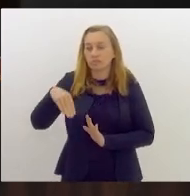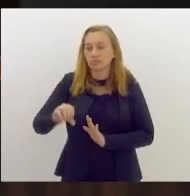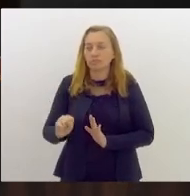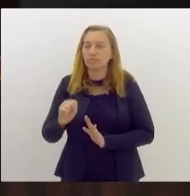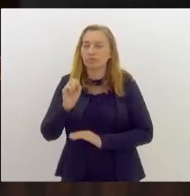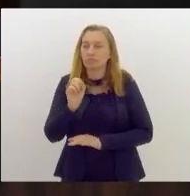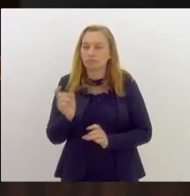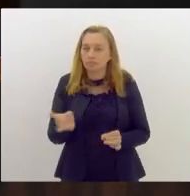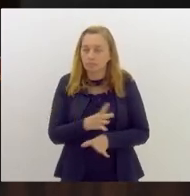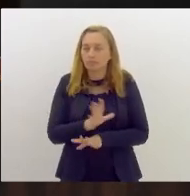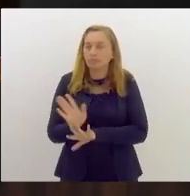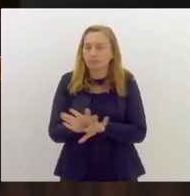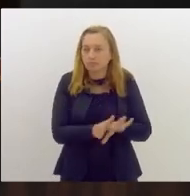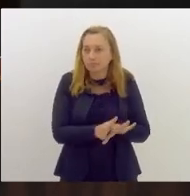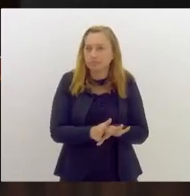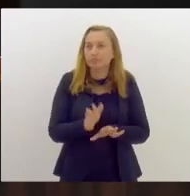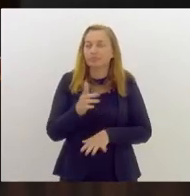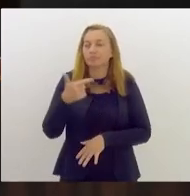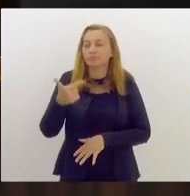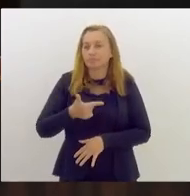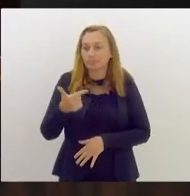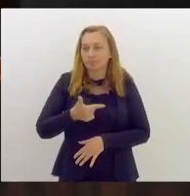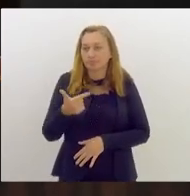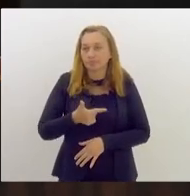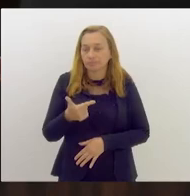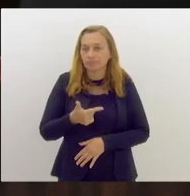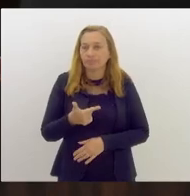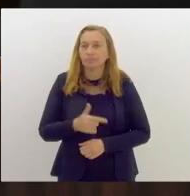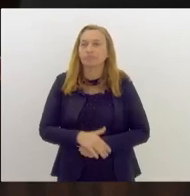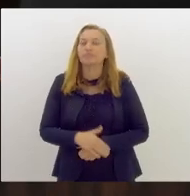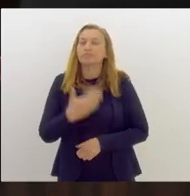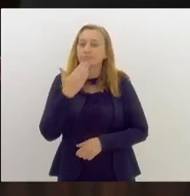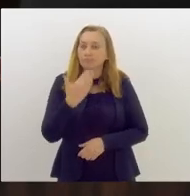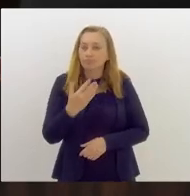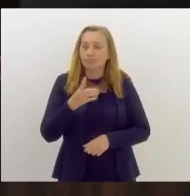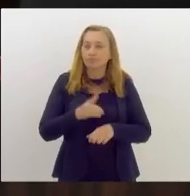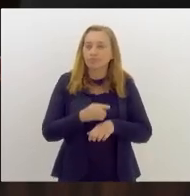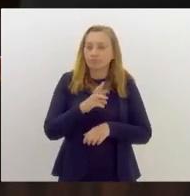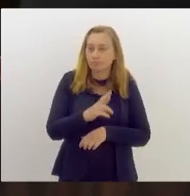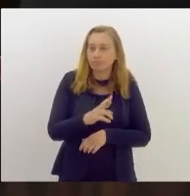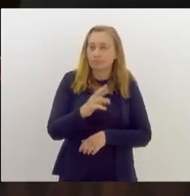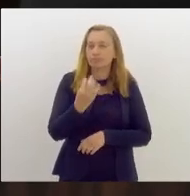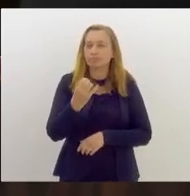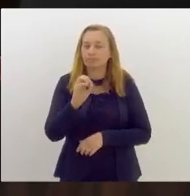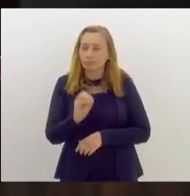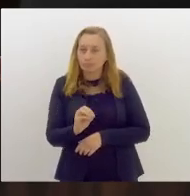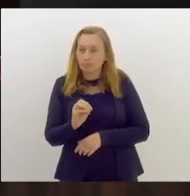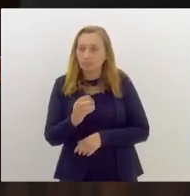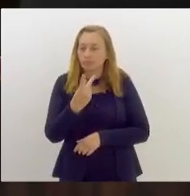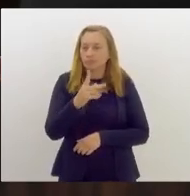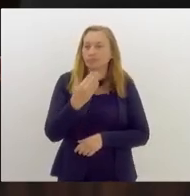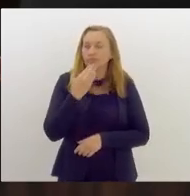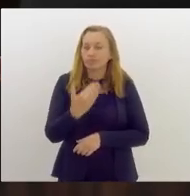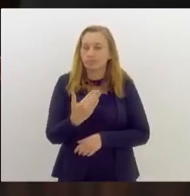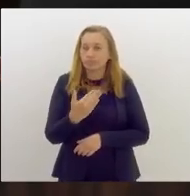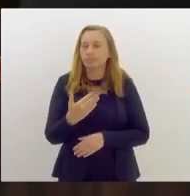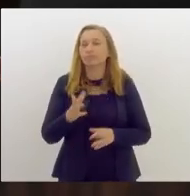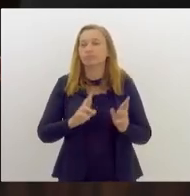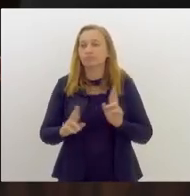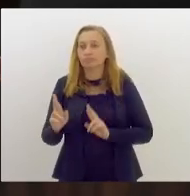retirada da Palma segundo está deferido regimentalmente o pedido Dr Serginho de vossa excelência em relação